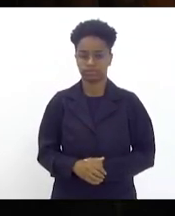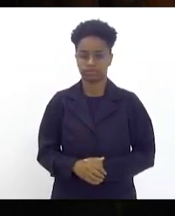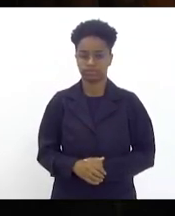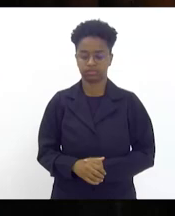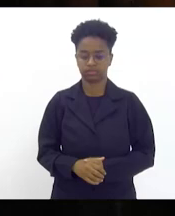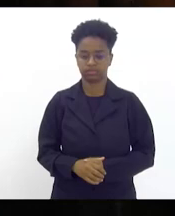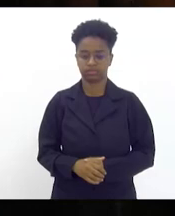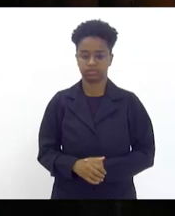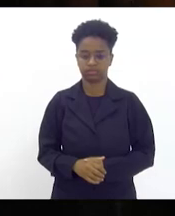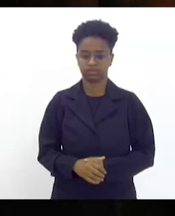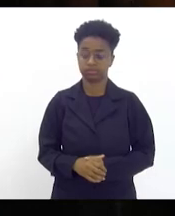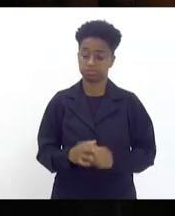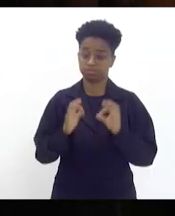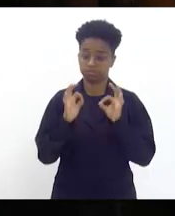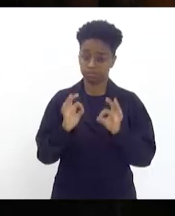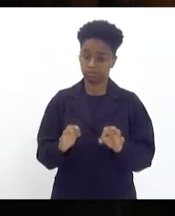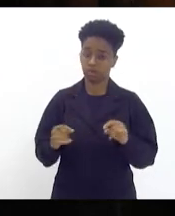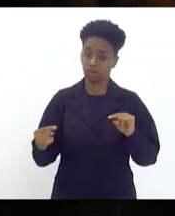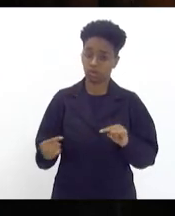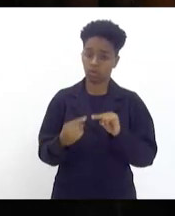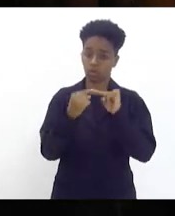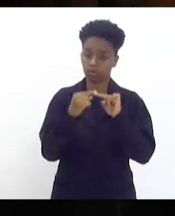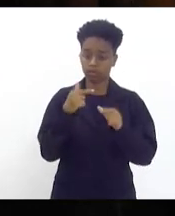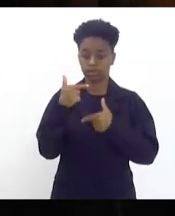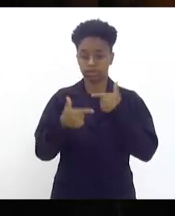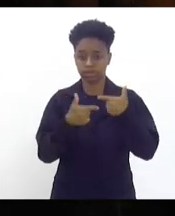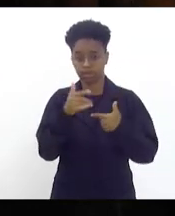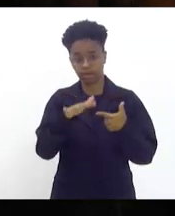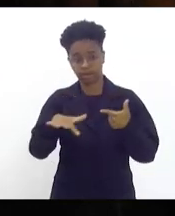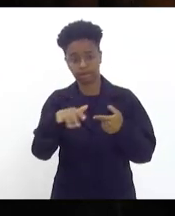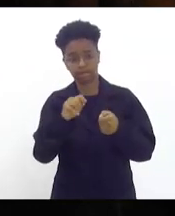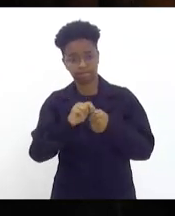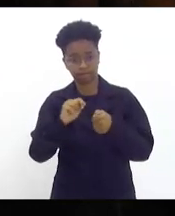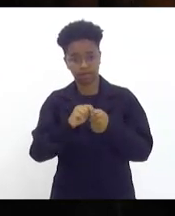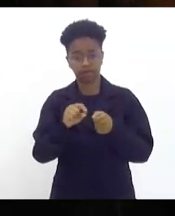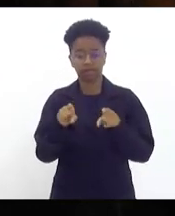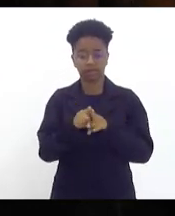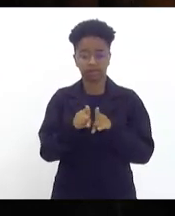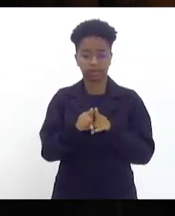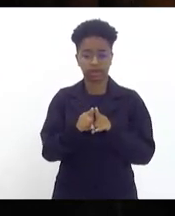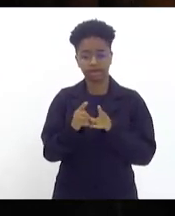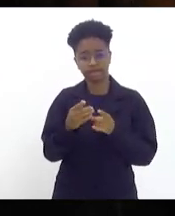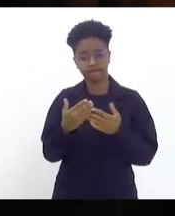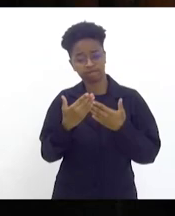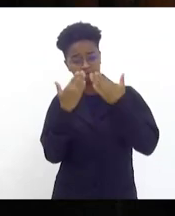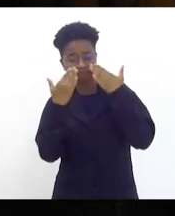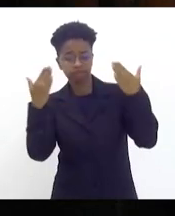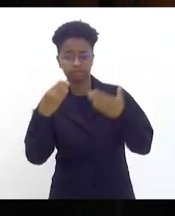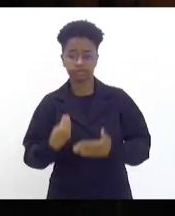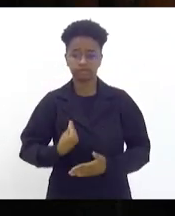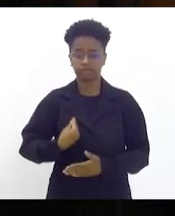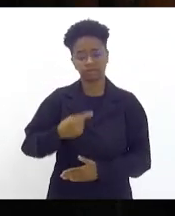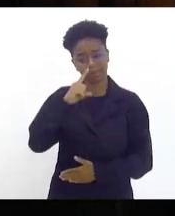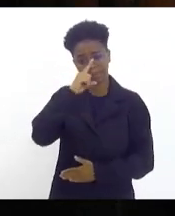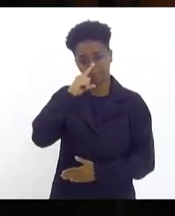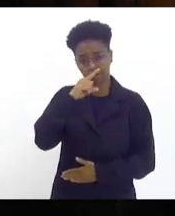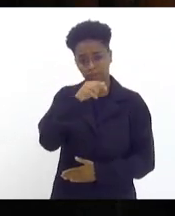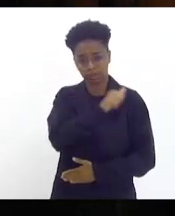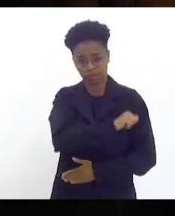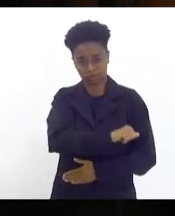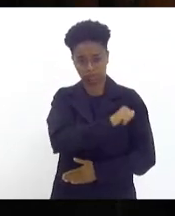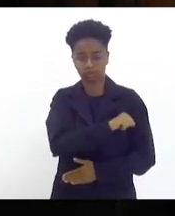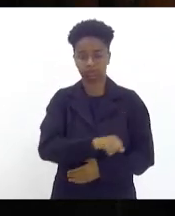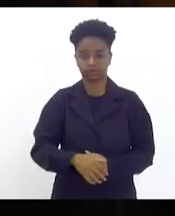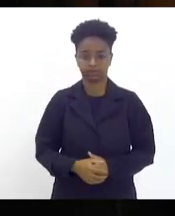exatamente pertinente a missão que eles executam expondo a sua vida nas ruas do Rio de Janeiro muito